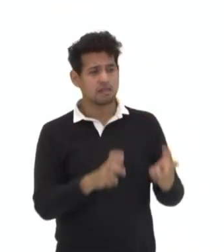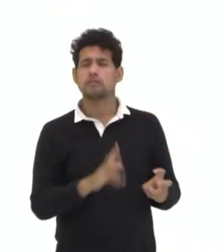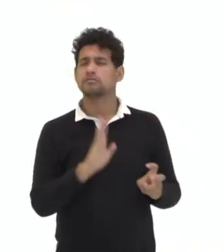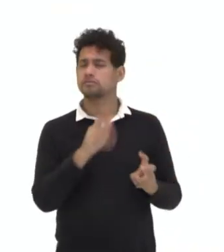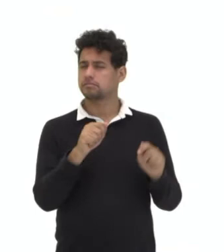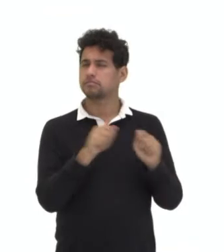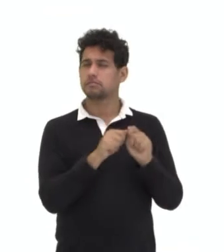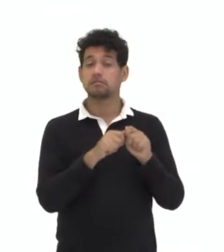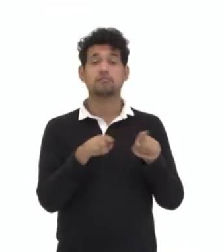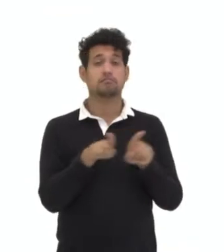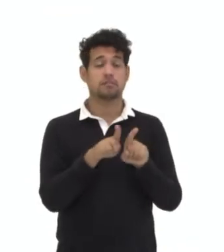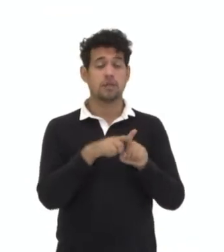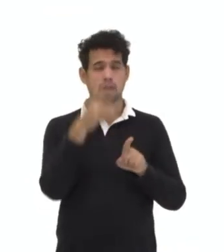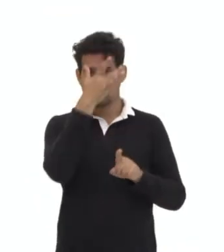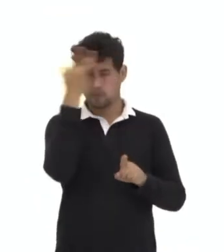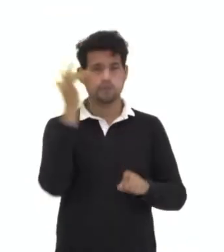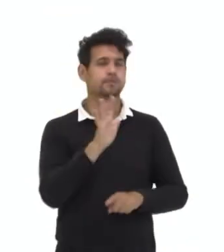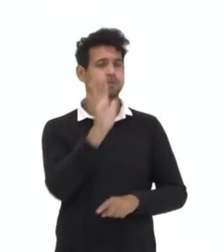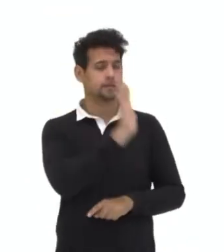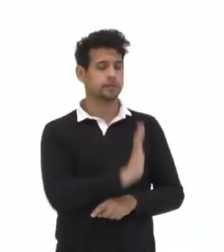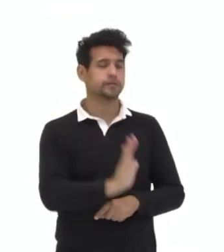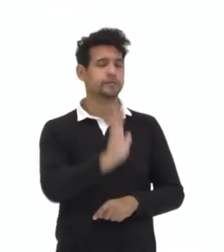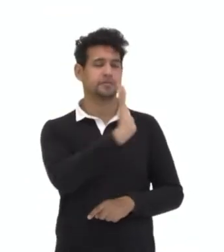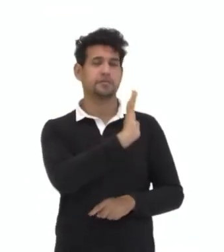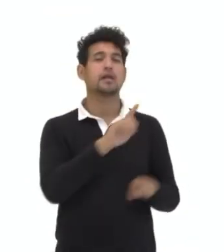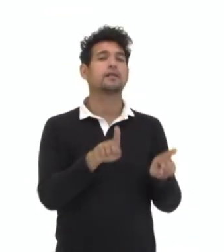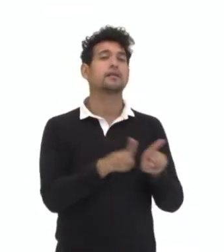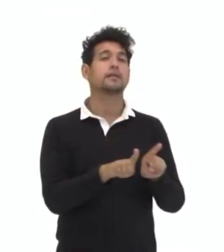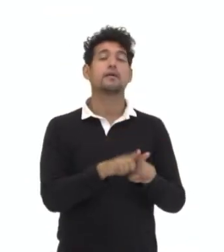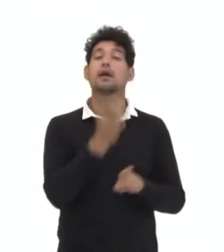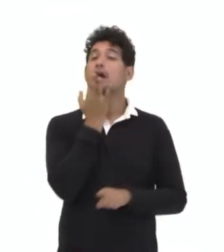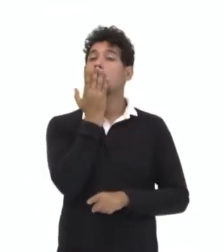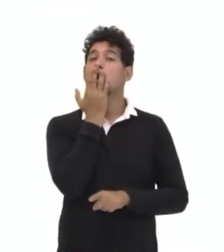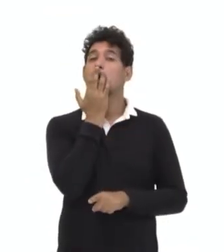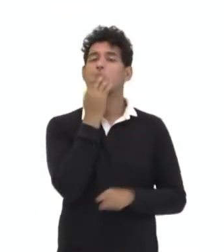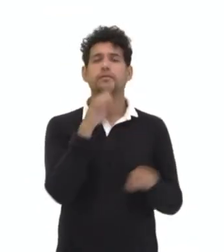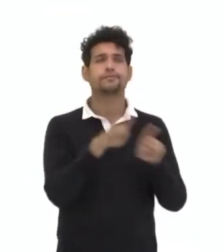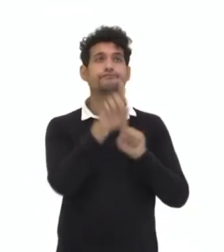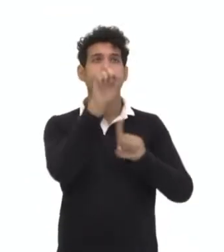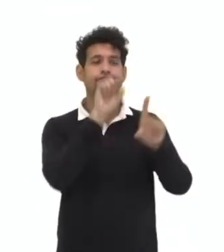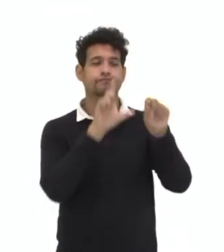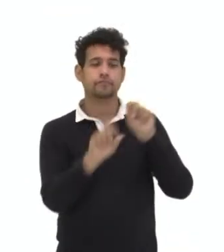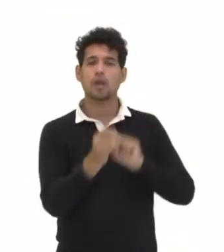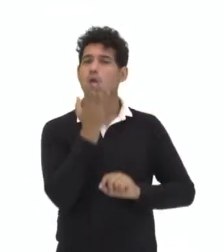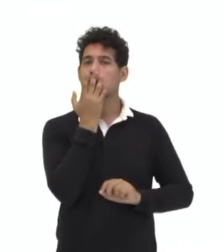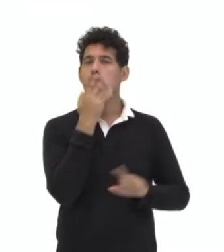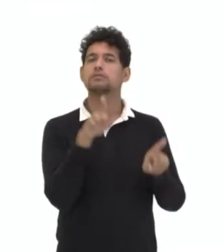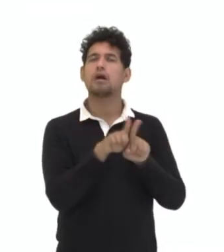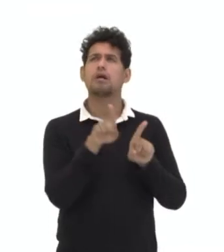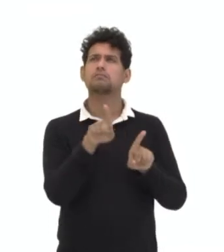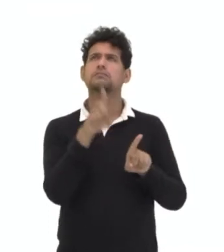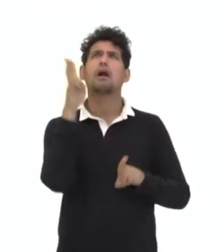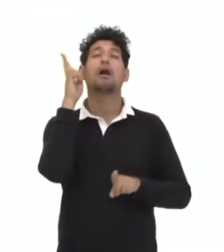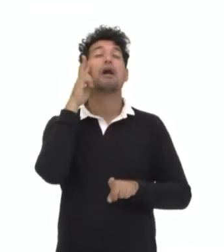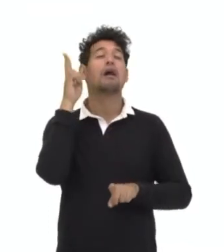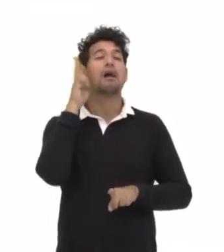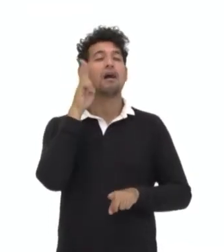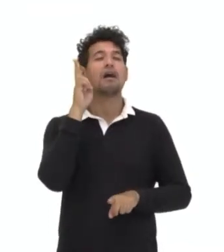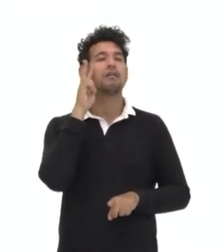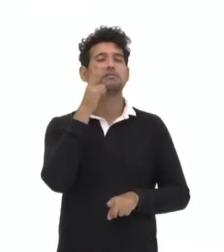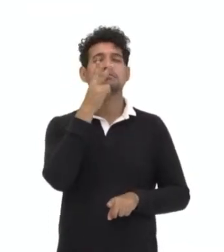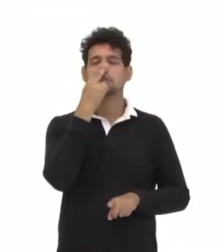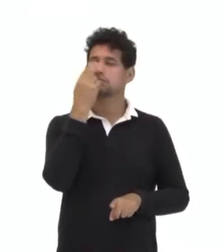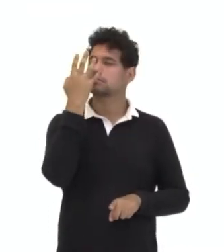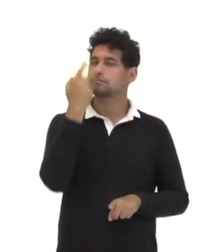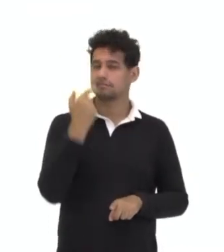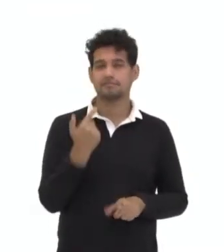realizada para este público, né? E também as cores, né? A escolha das cores são cores que remetem à infância. Você